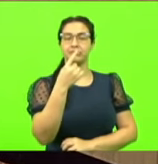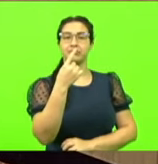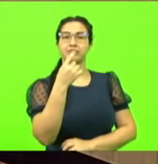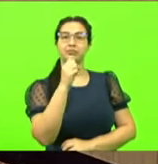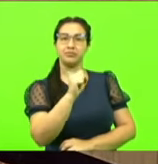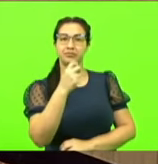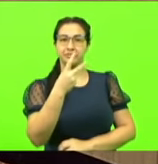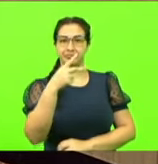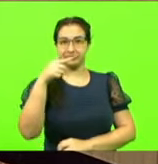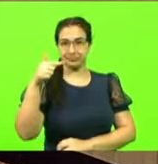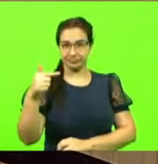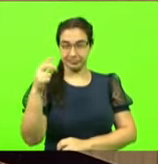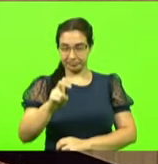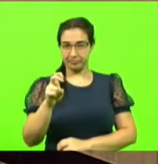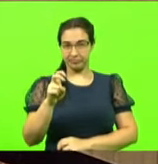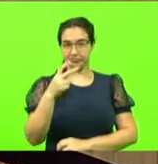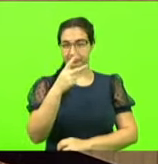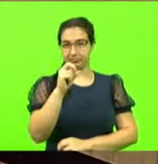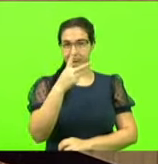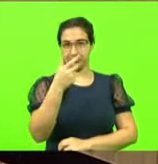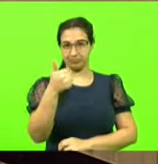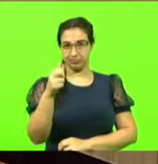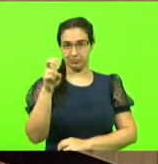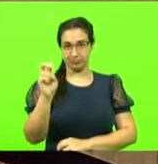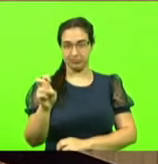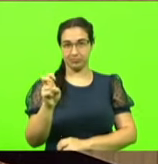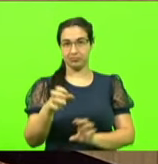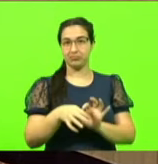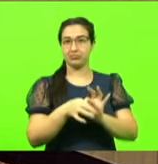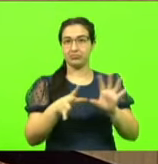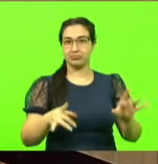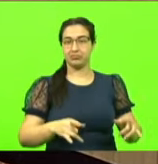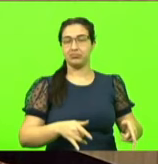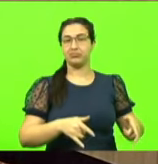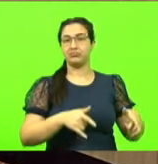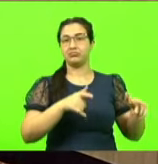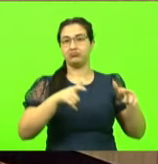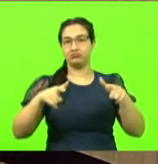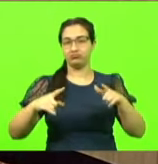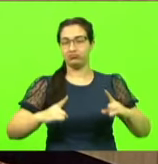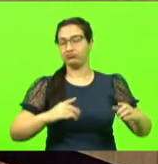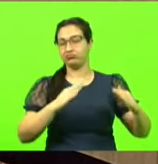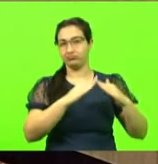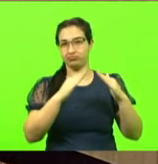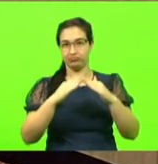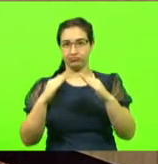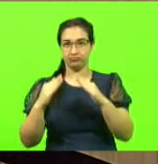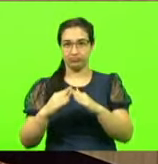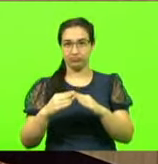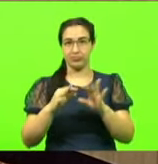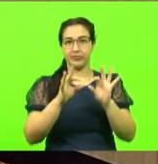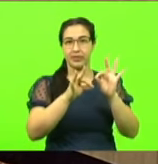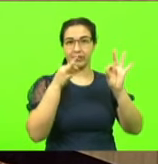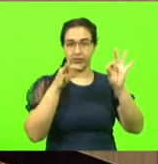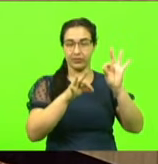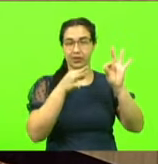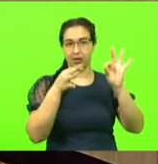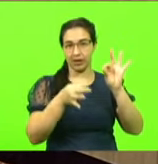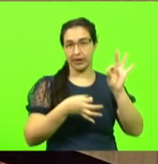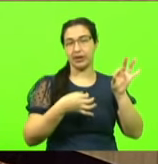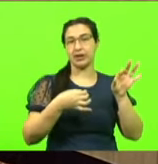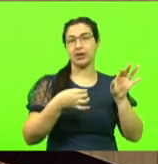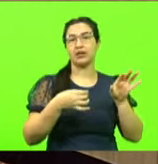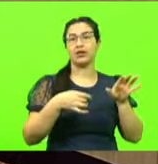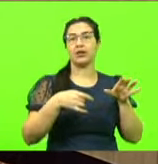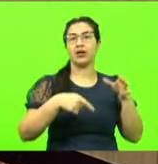que autoriza a doação de imóvel no município de Videira, com pareceres favoráveis das comissões de Constituição e Justiça, Comissão de Finanças e Tributação e Comissão de